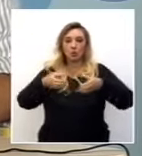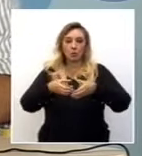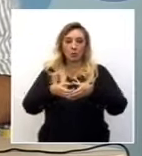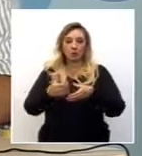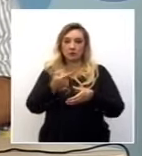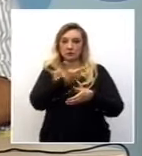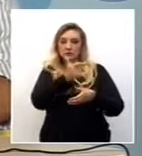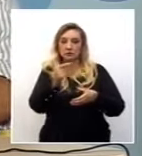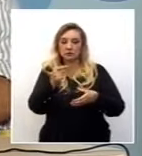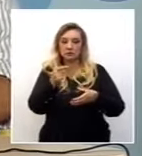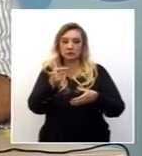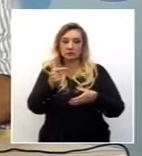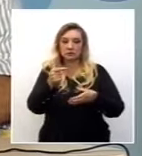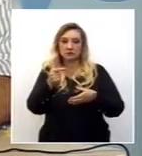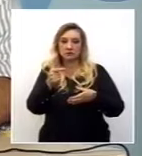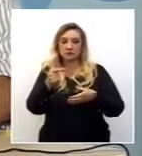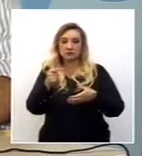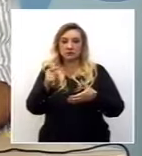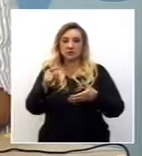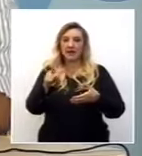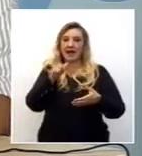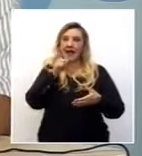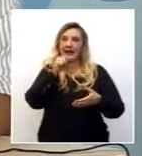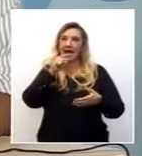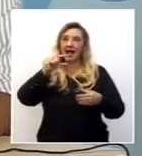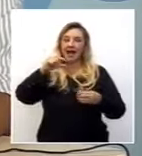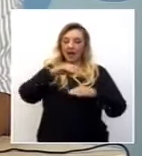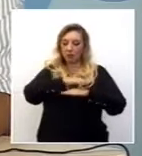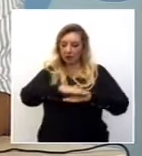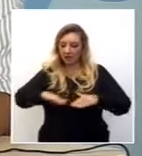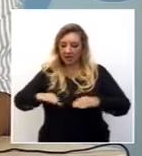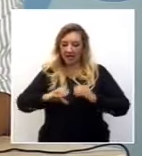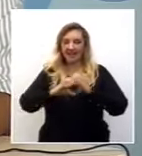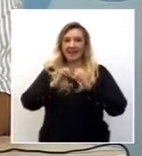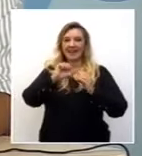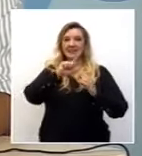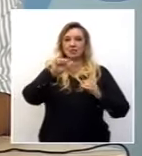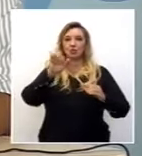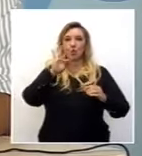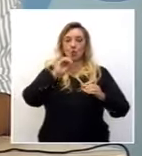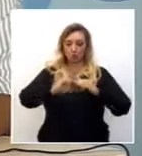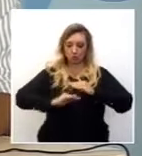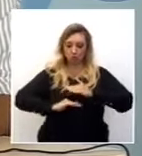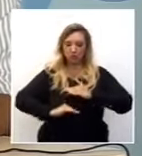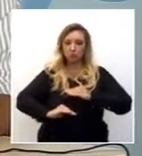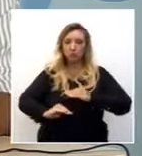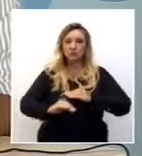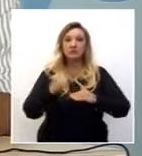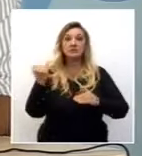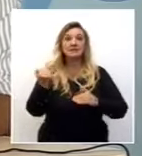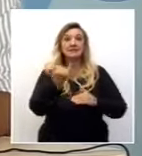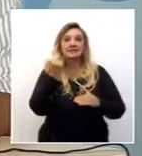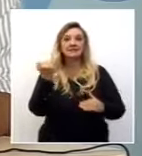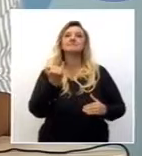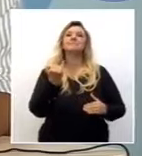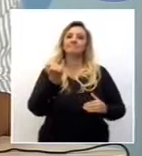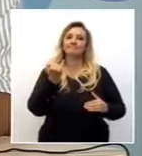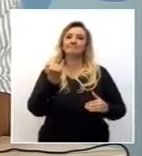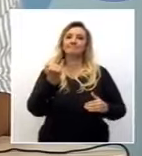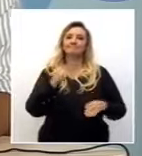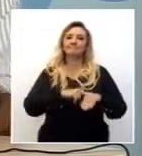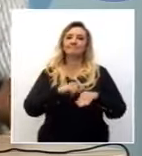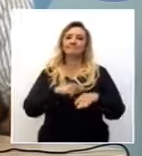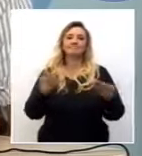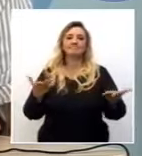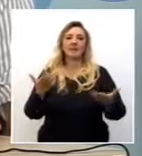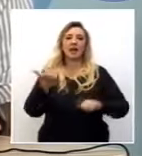não tem um saneamento básico. Né? É importante trabalhar isso daí também. Olha que momento rico. E como é